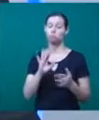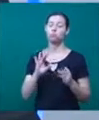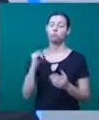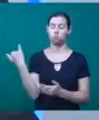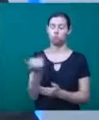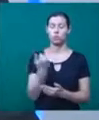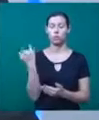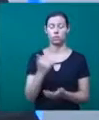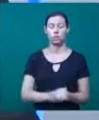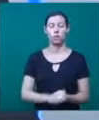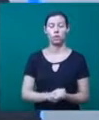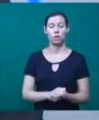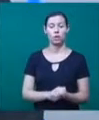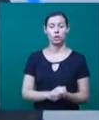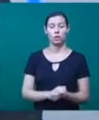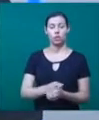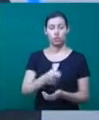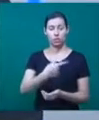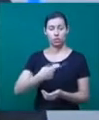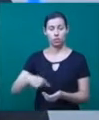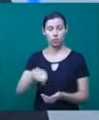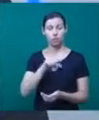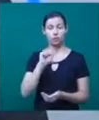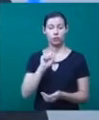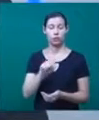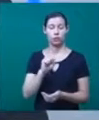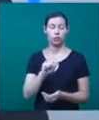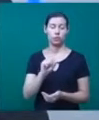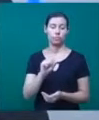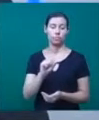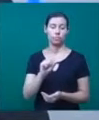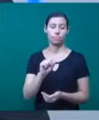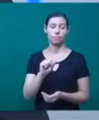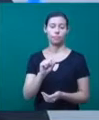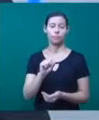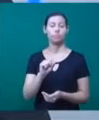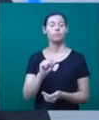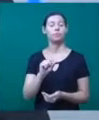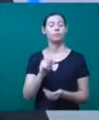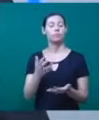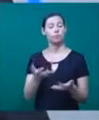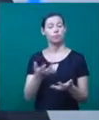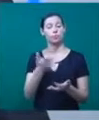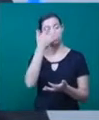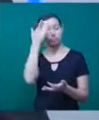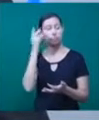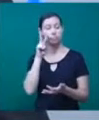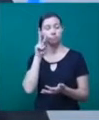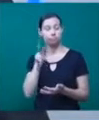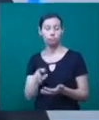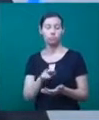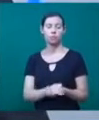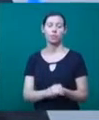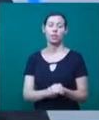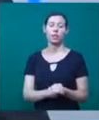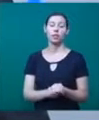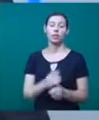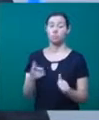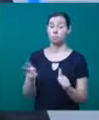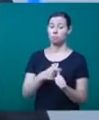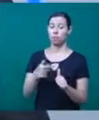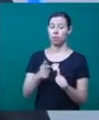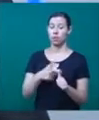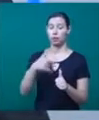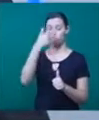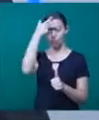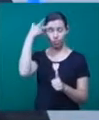evento justamente buscando atender os 3 segmentos. Inclusive, pela primeira vez, teremos a presença do agricultor no evento. Uhum.